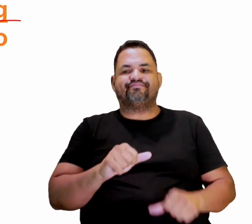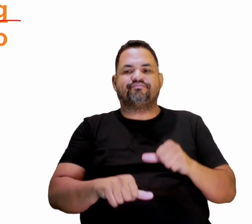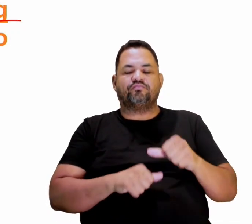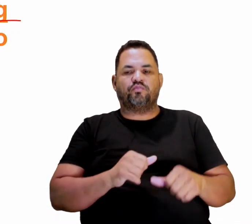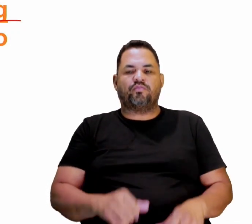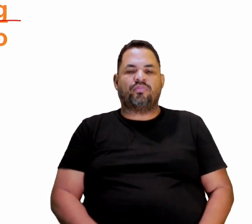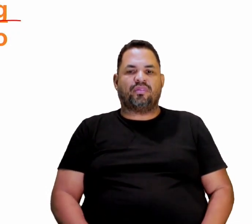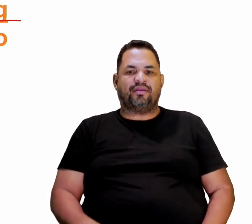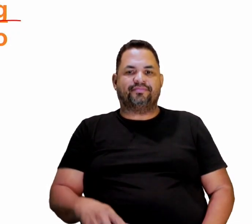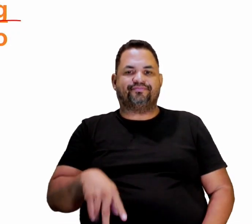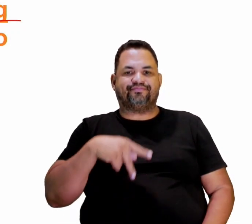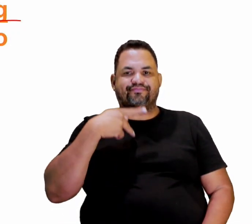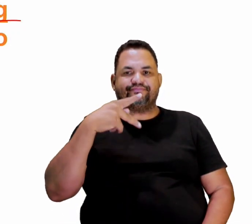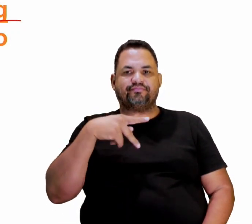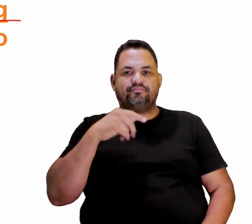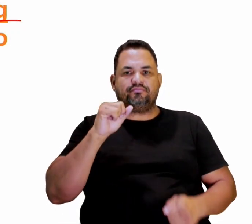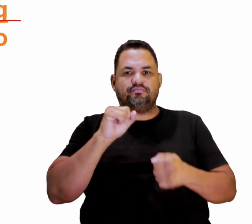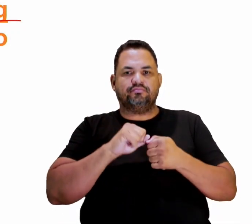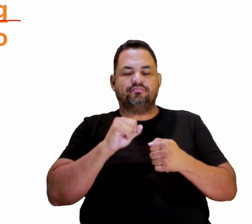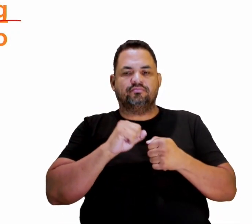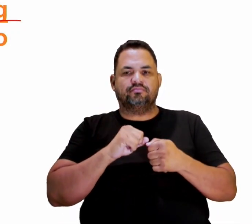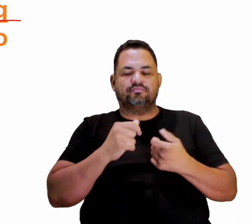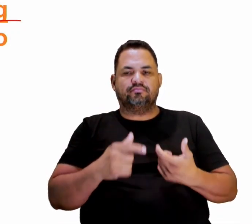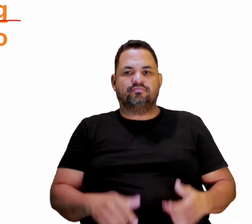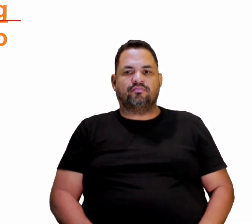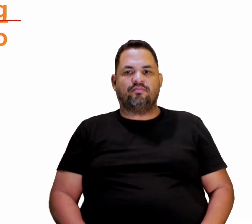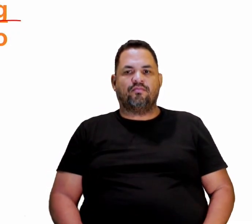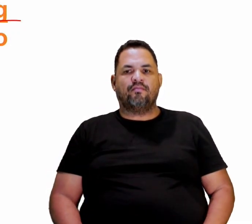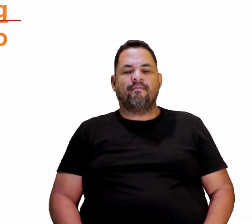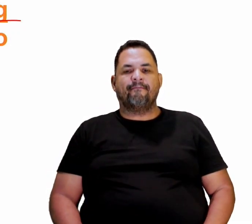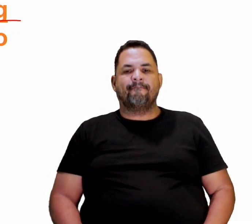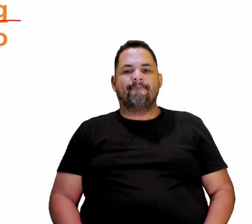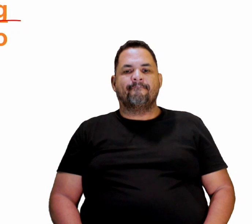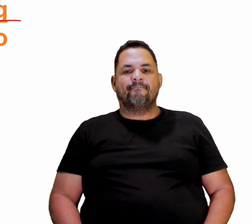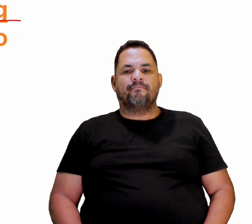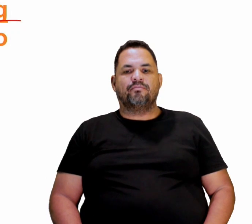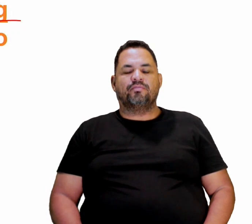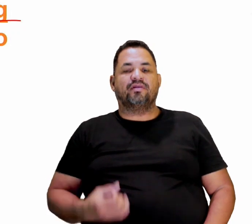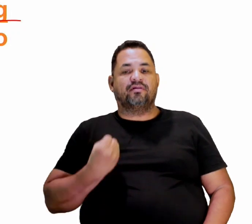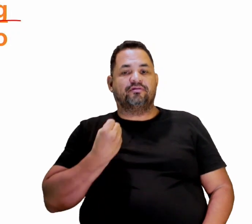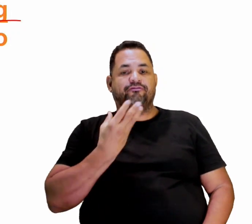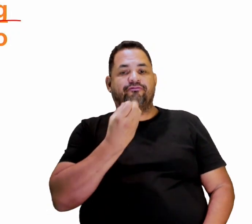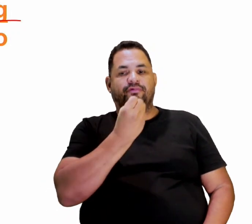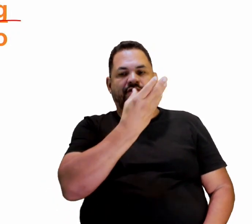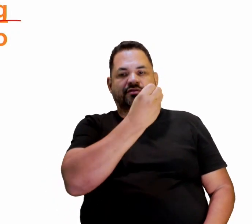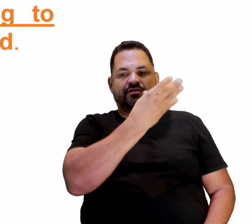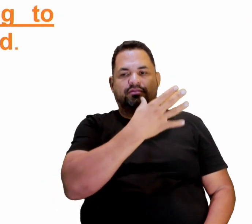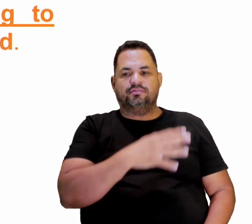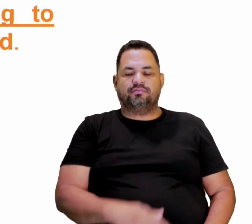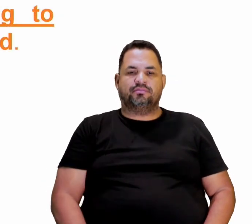aqui eu estou falando de fazer viu É que eu estou falando de travel viajar